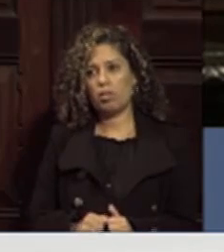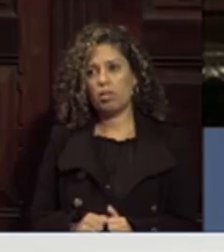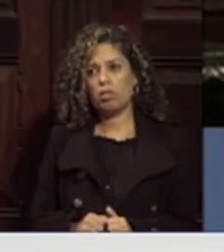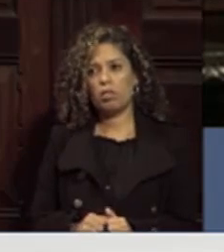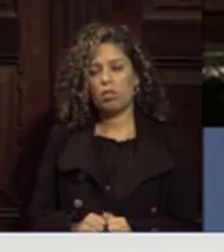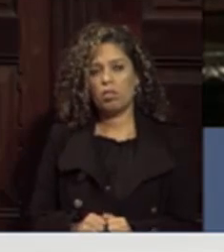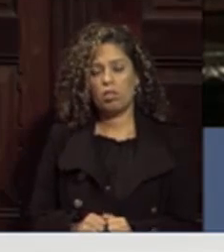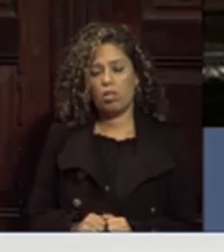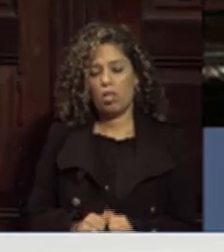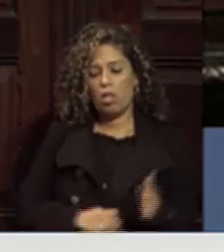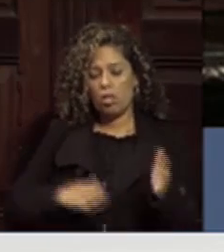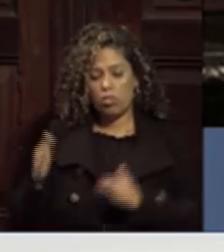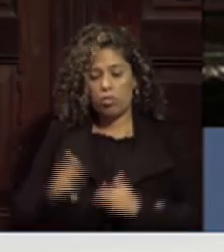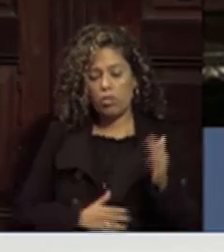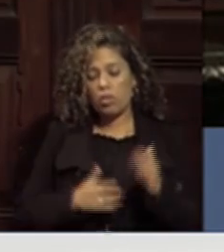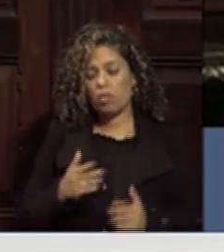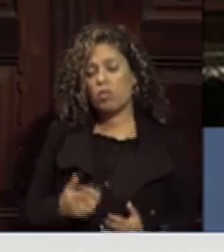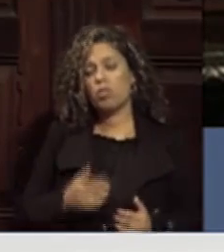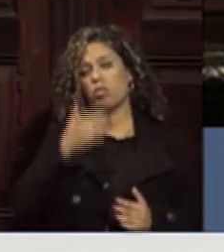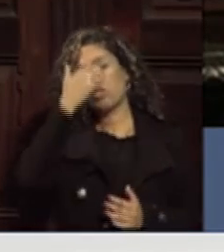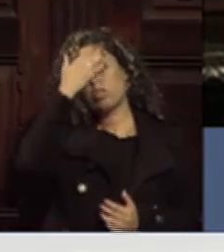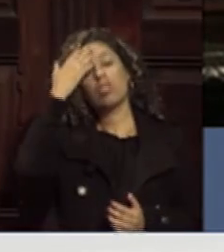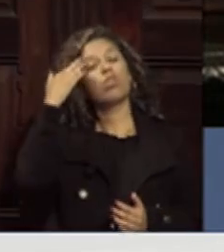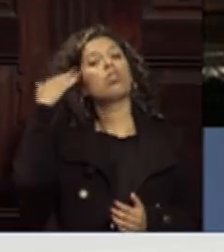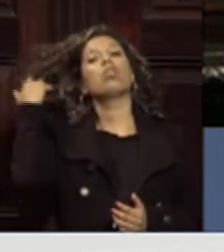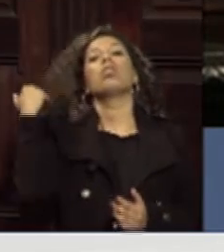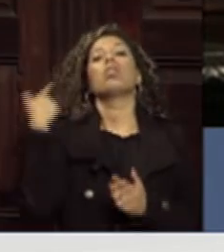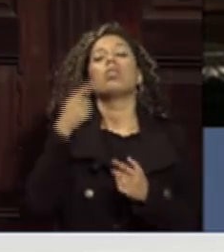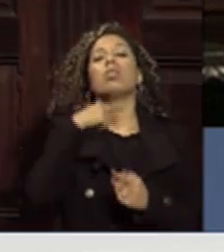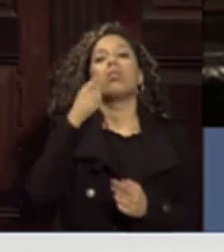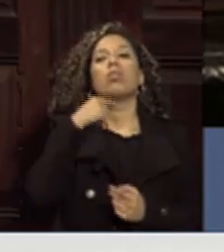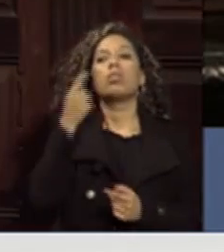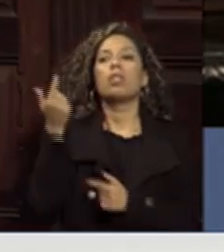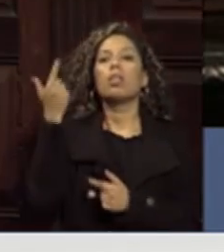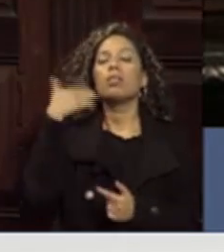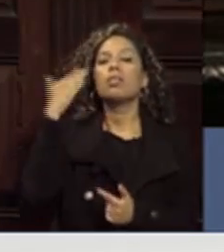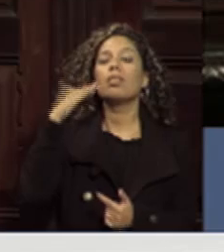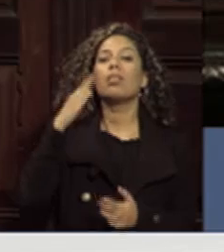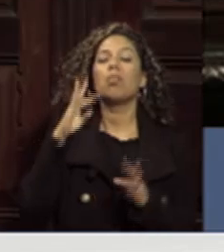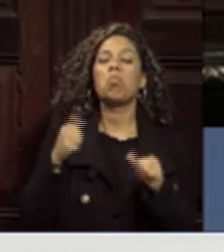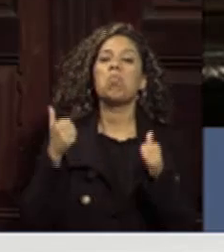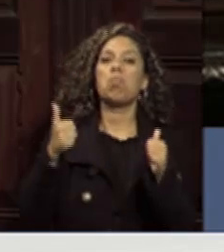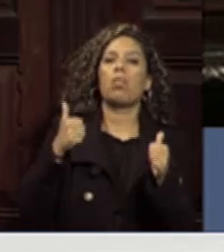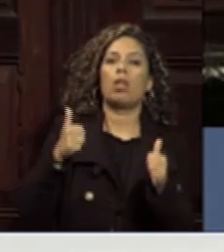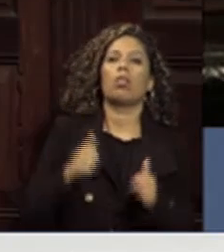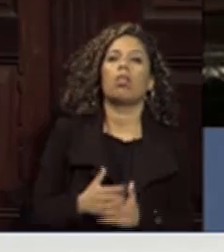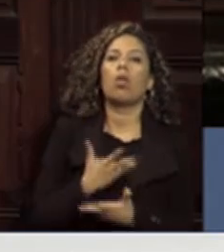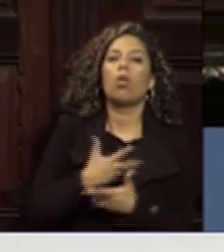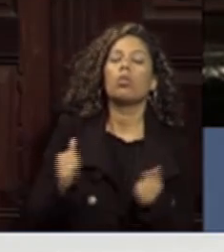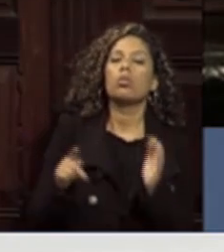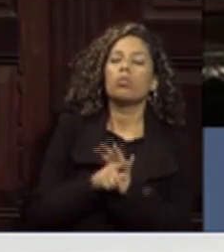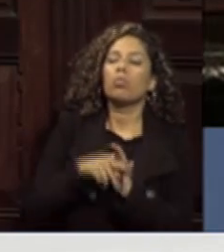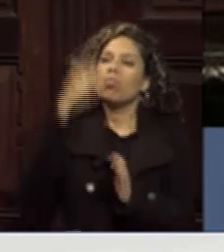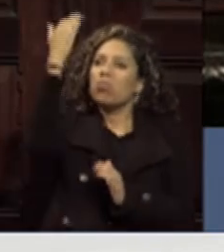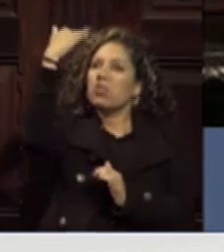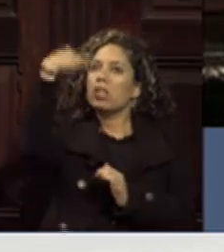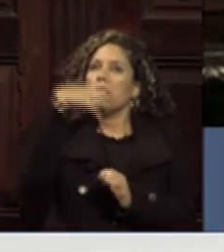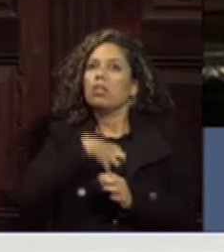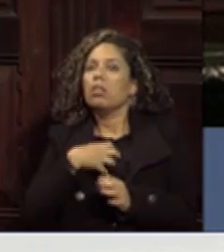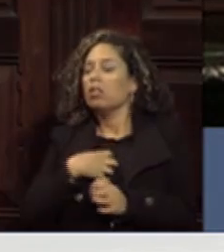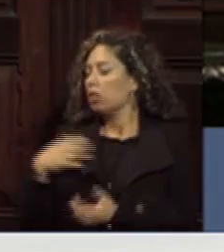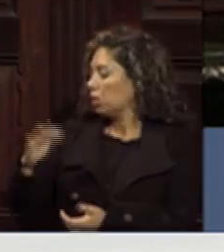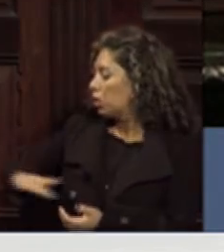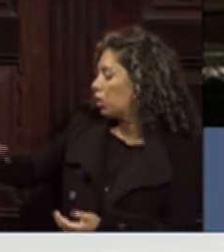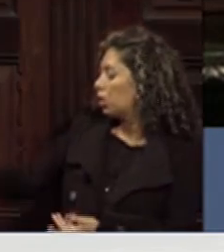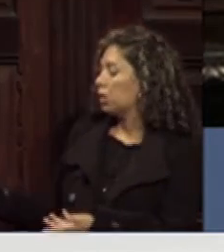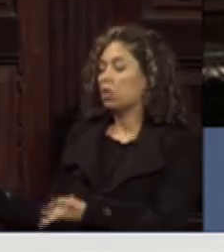acumulando diversos assuntos e não podendo priorizar o tema infância, esse tema importante da infância, e